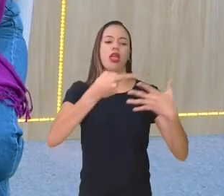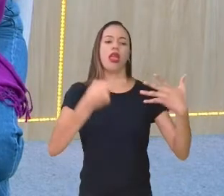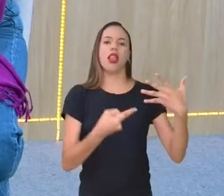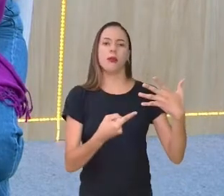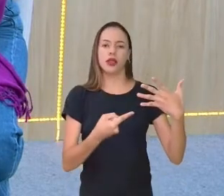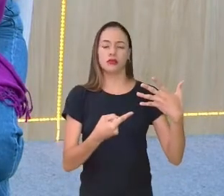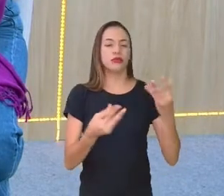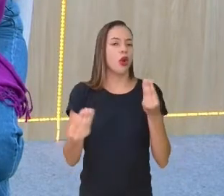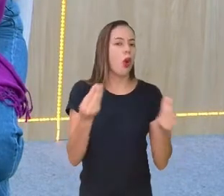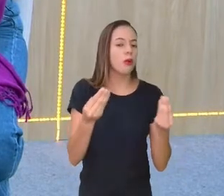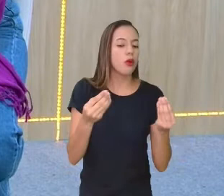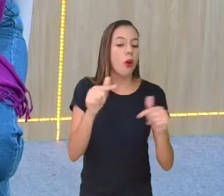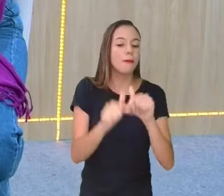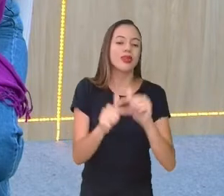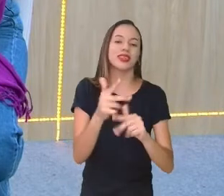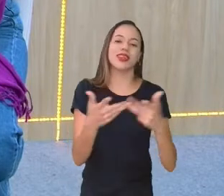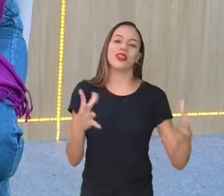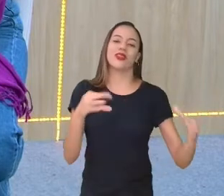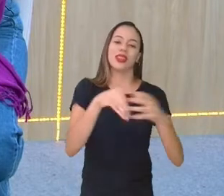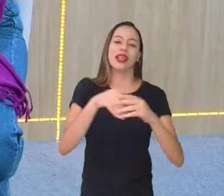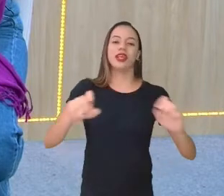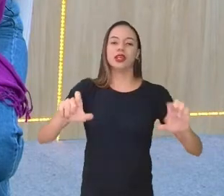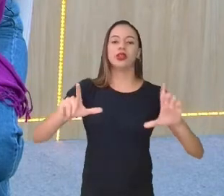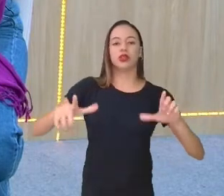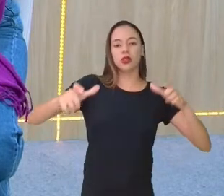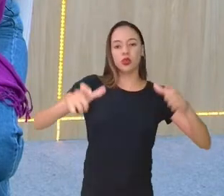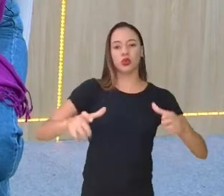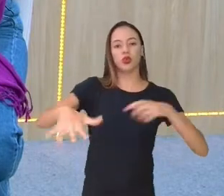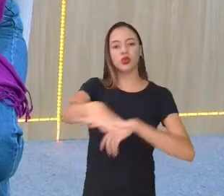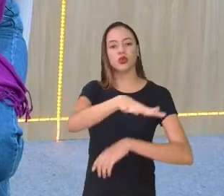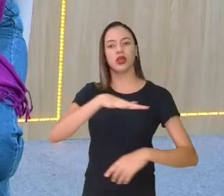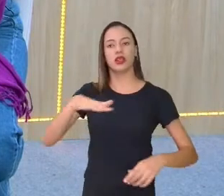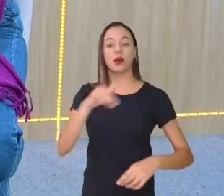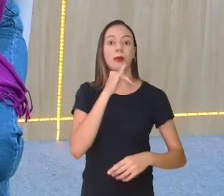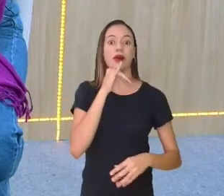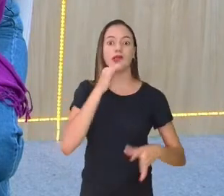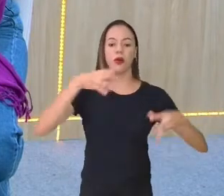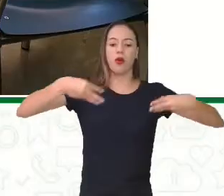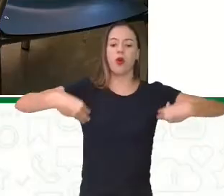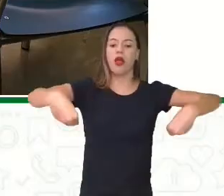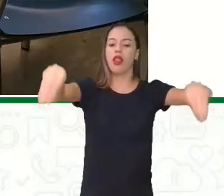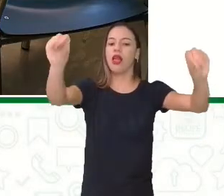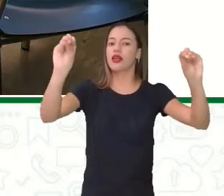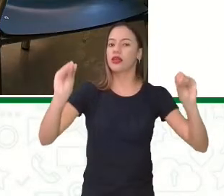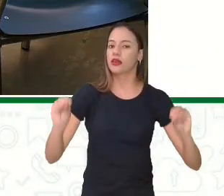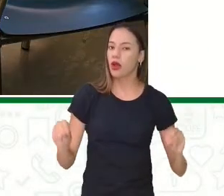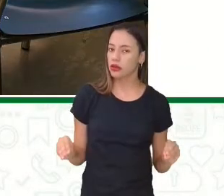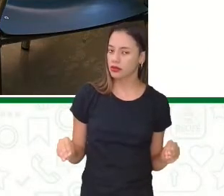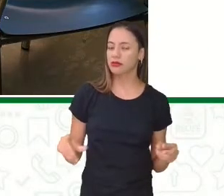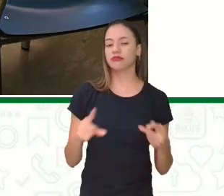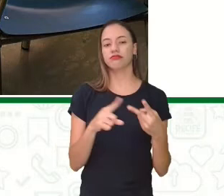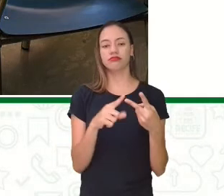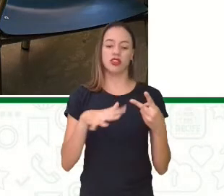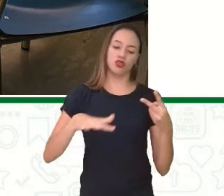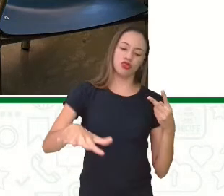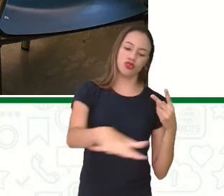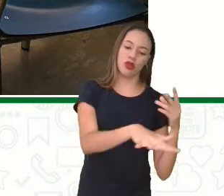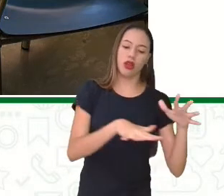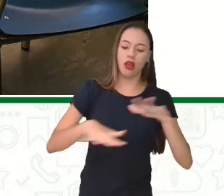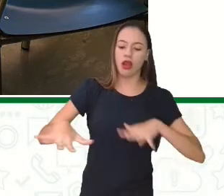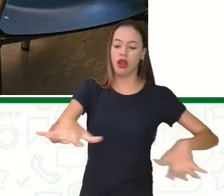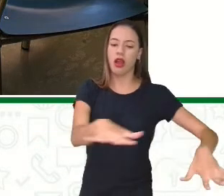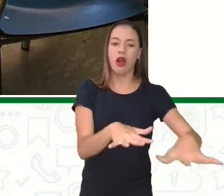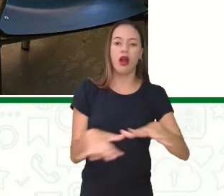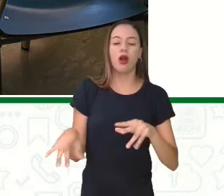objetos usados no cenário, né? Esse lençol que está sendo forrado, esse chão, o espaço com